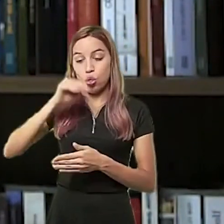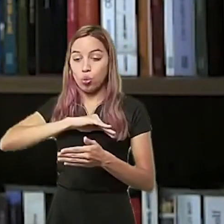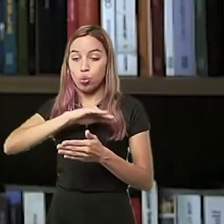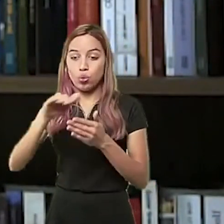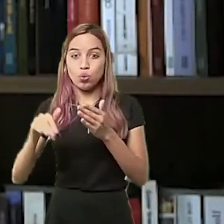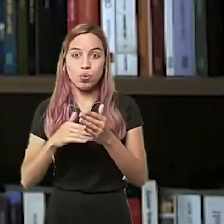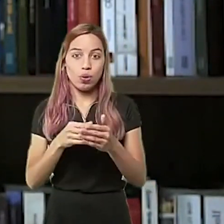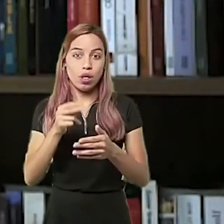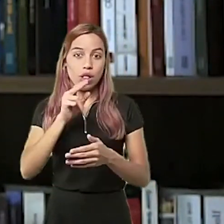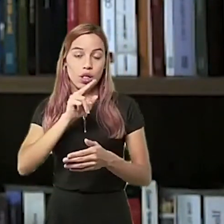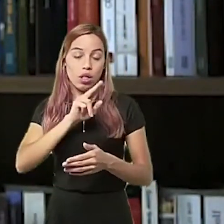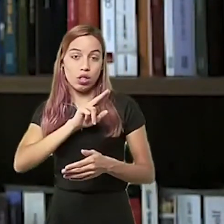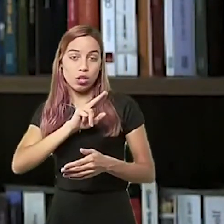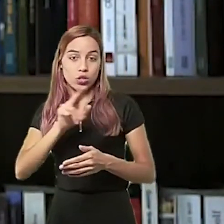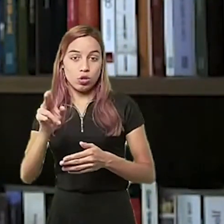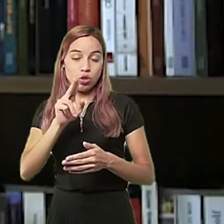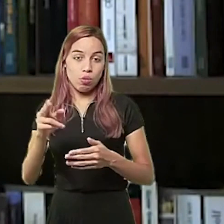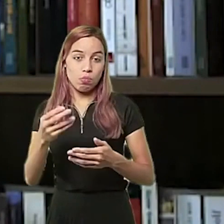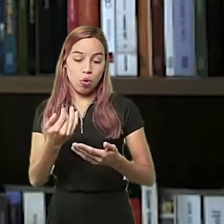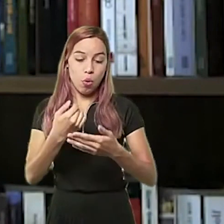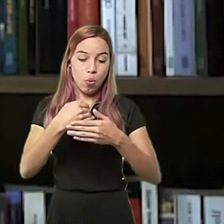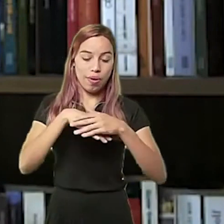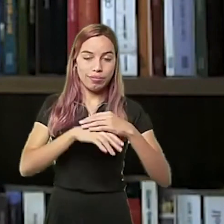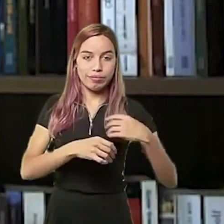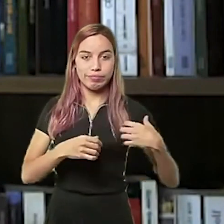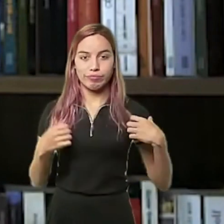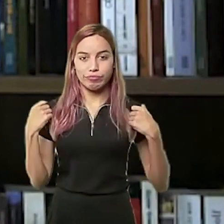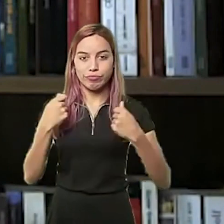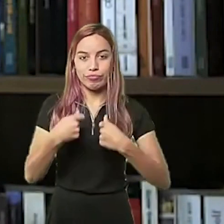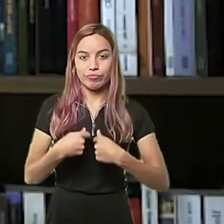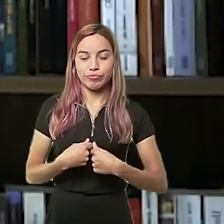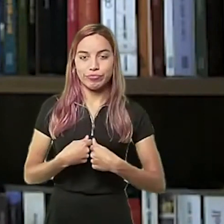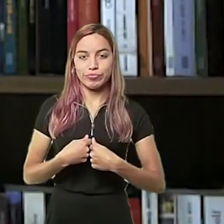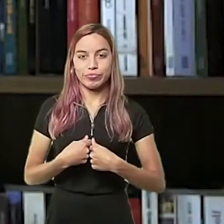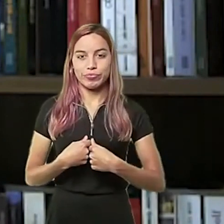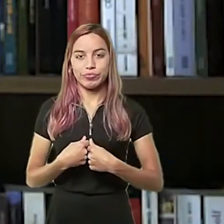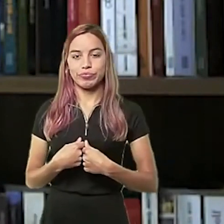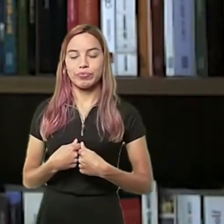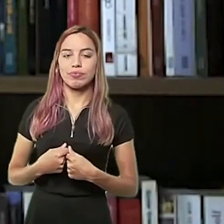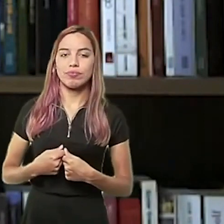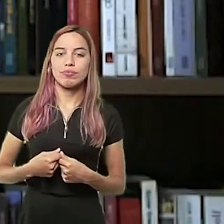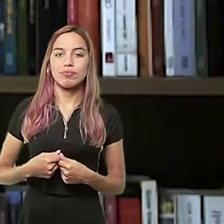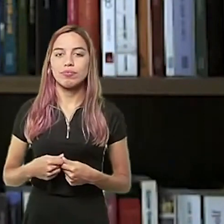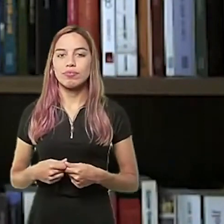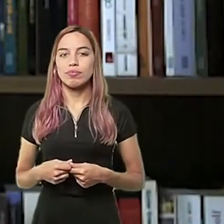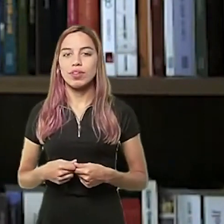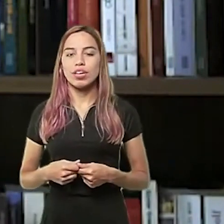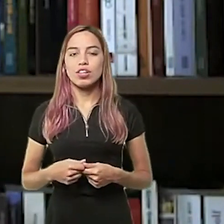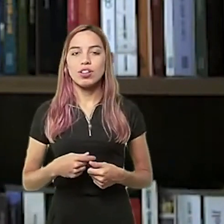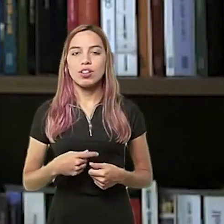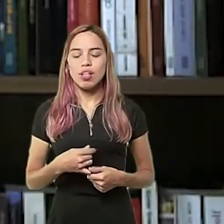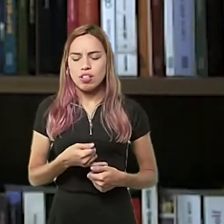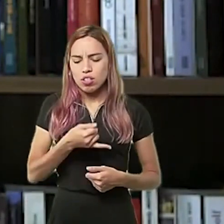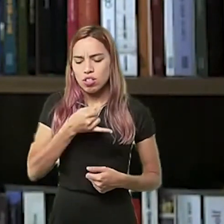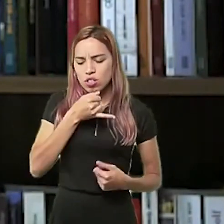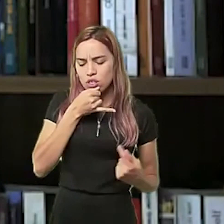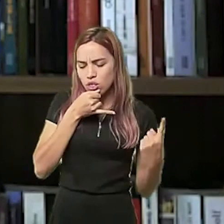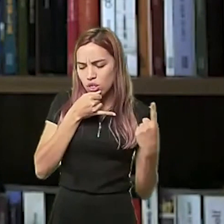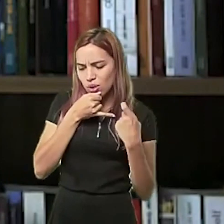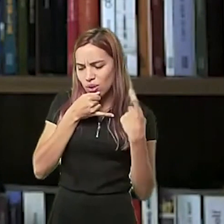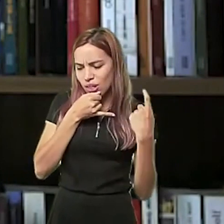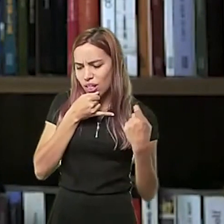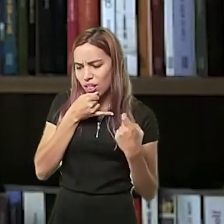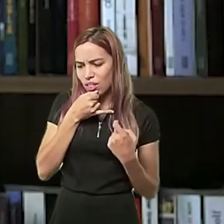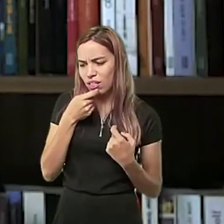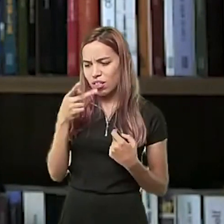tua caligrafia precisa no claro interior do manto da apresentação, na solidão dos teus dias de